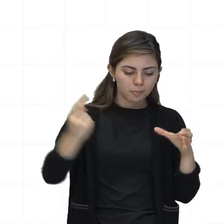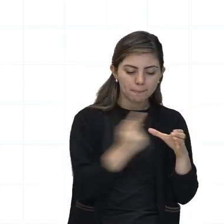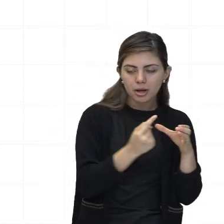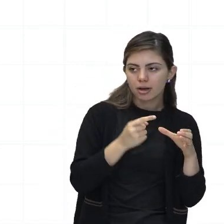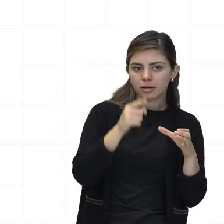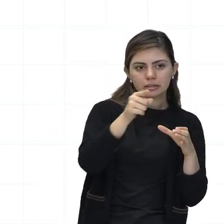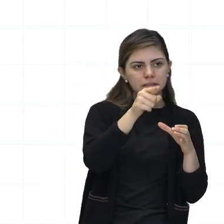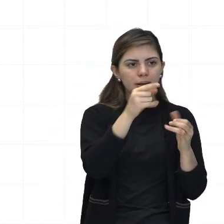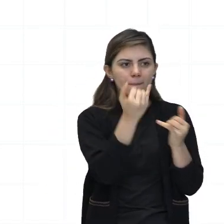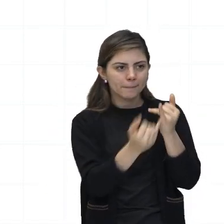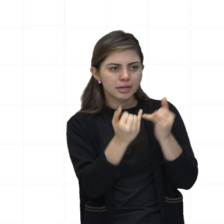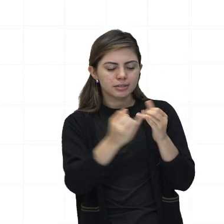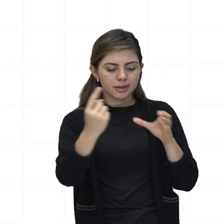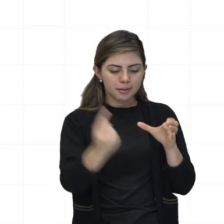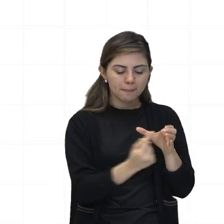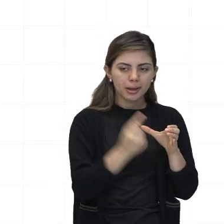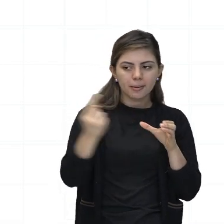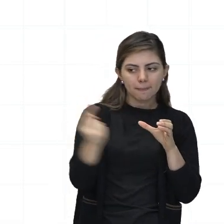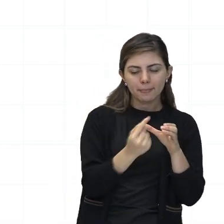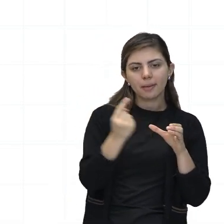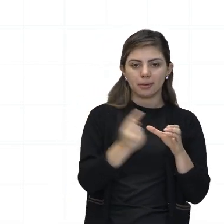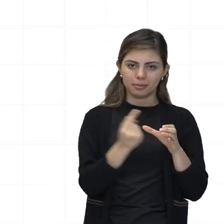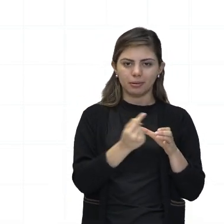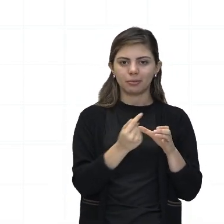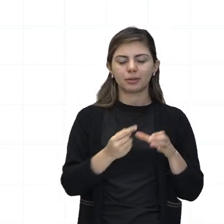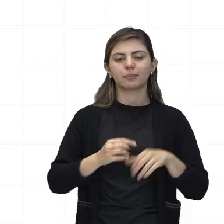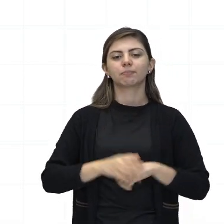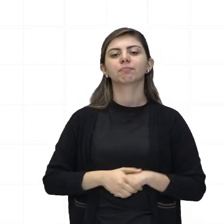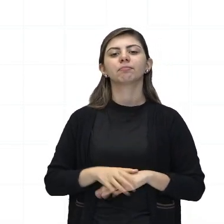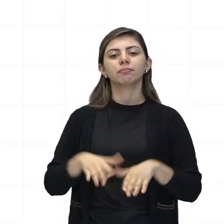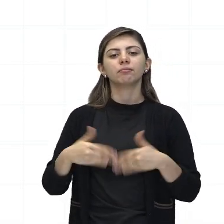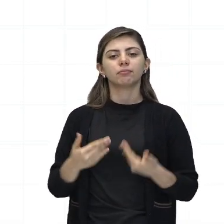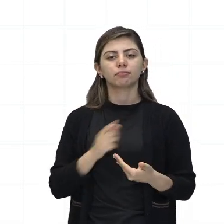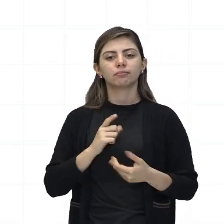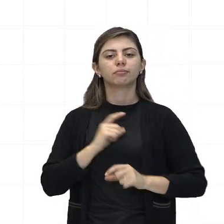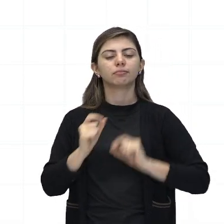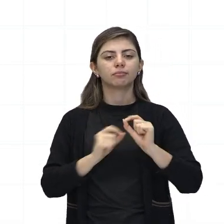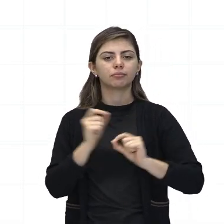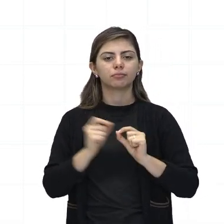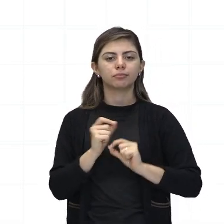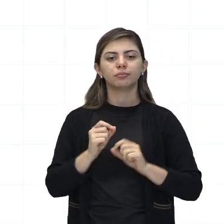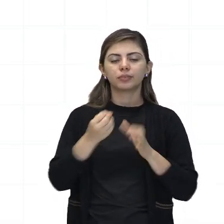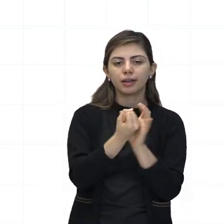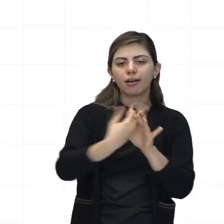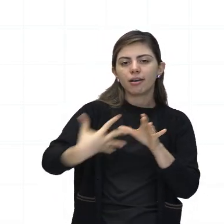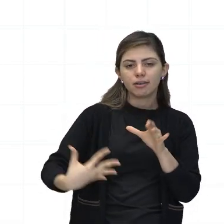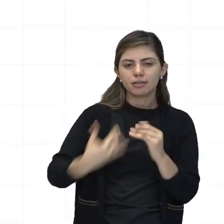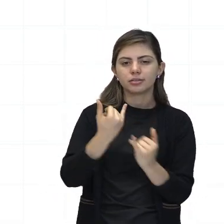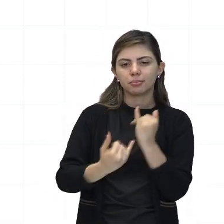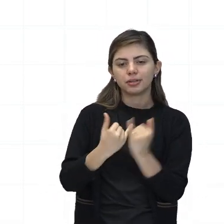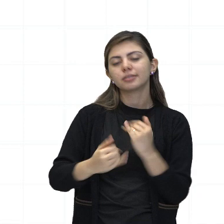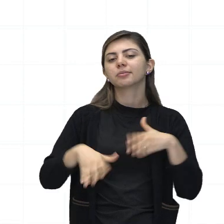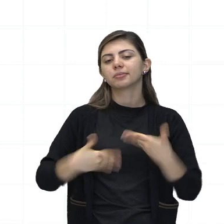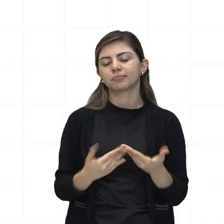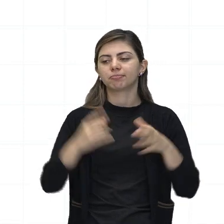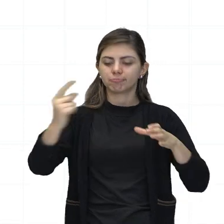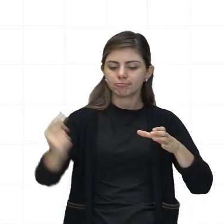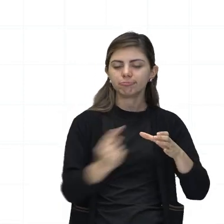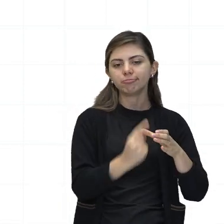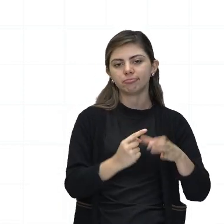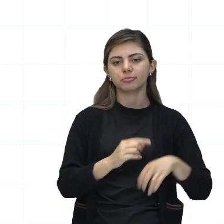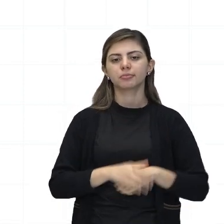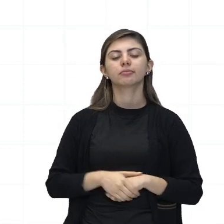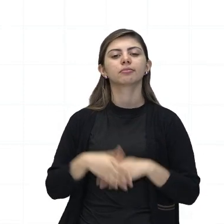em características comuns e relações de parentesco evolutivo. Nós temos aí